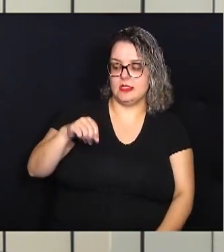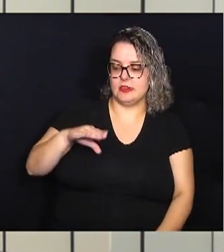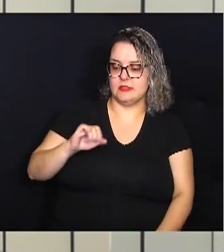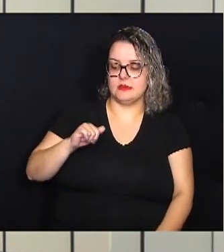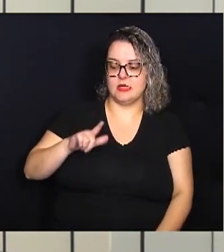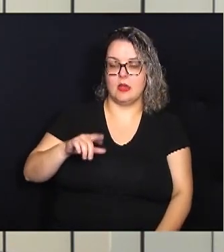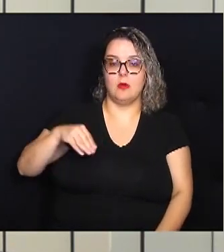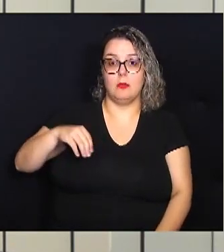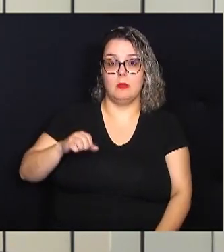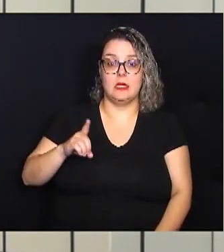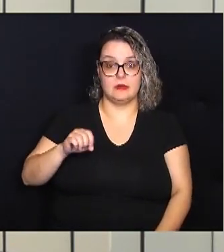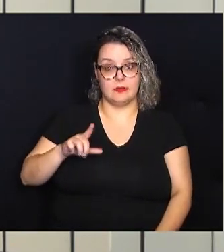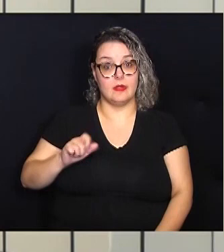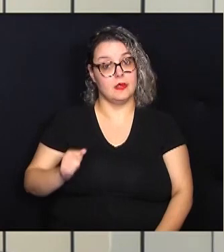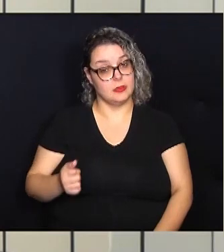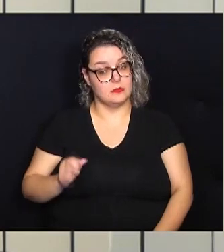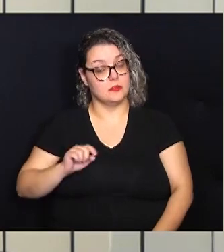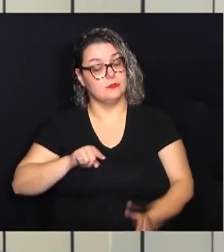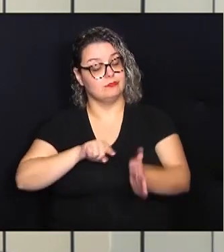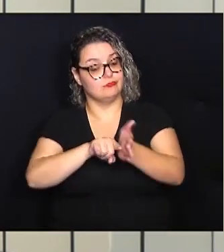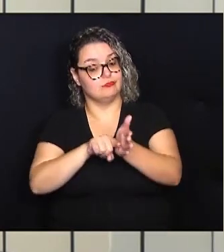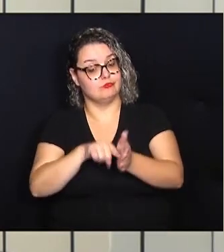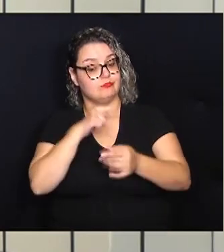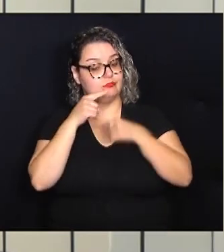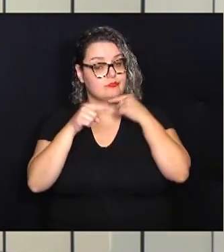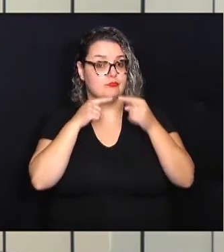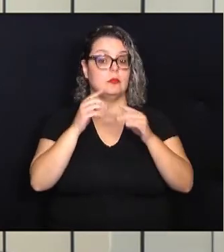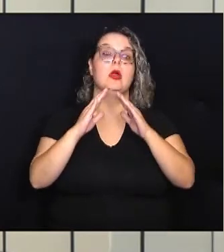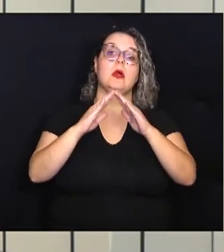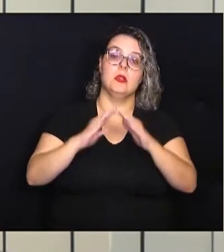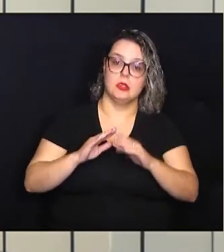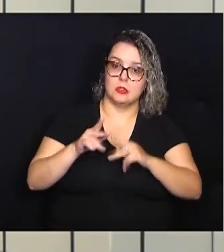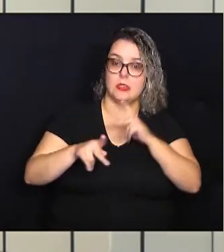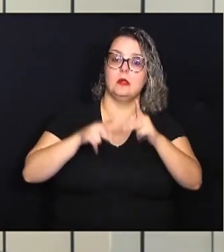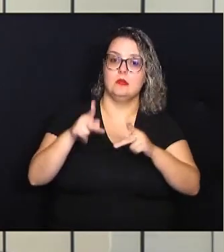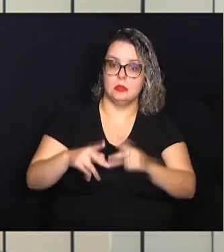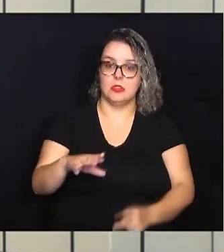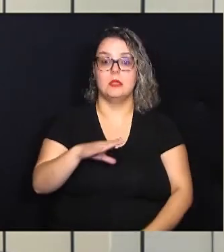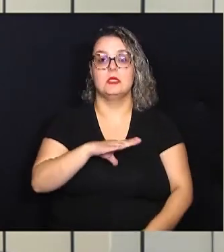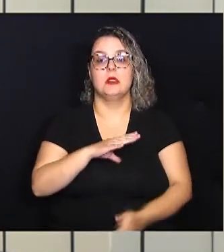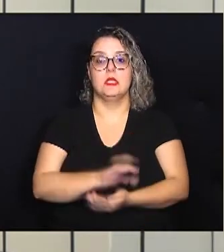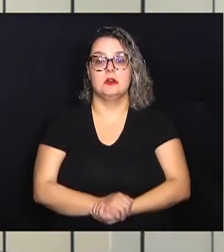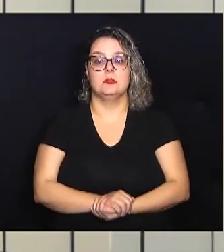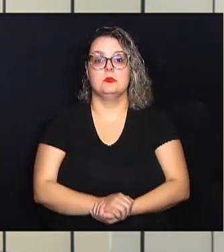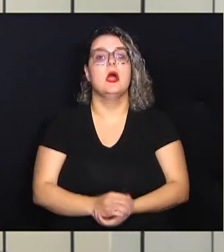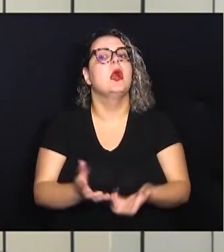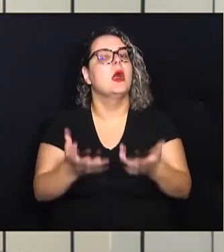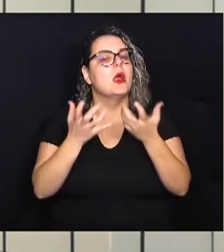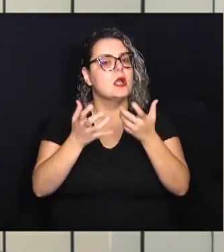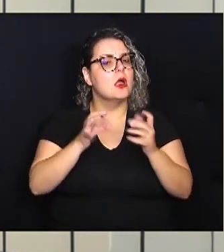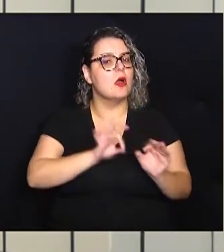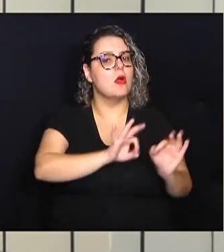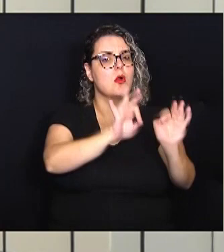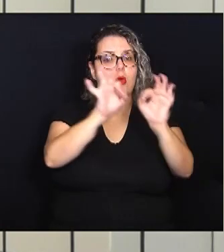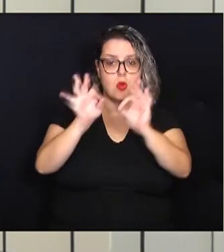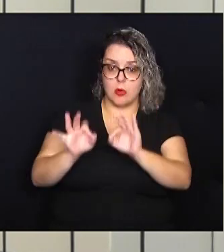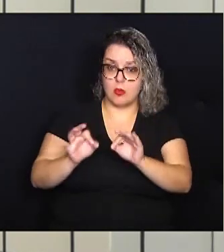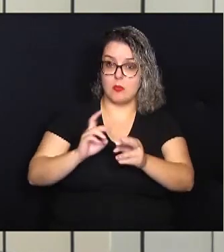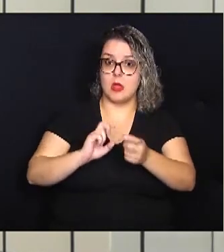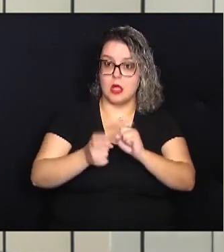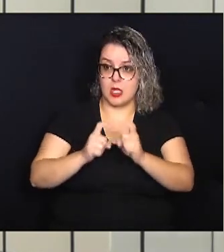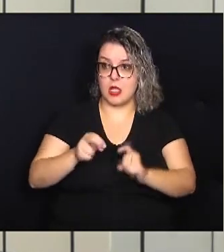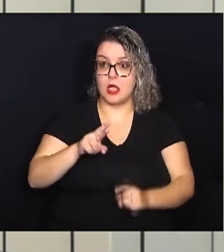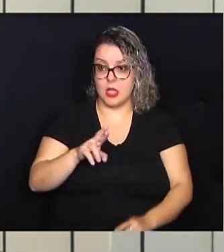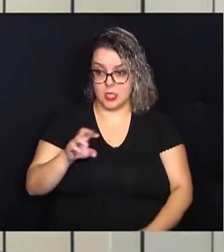sendo questionado sobre a situação, então, das moradias populares da cidade. Quer acompanhar a reunião